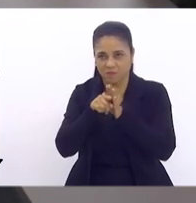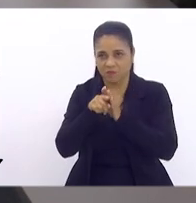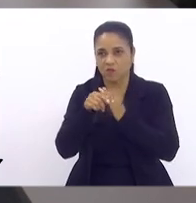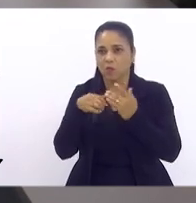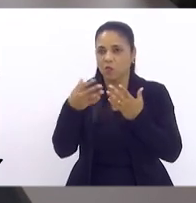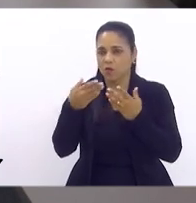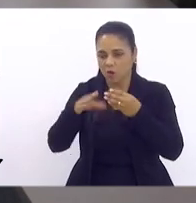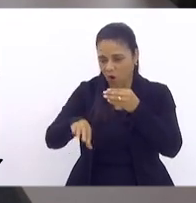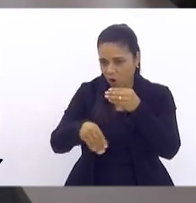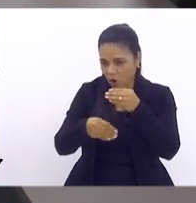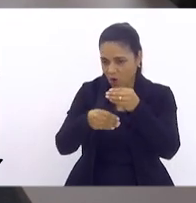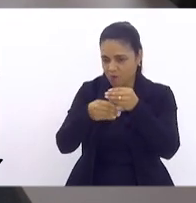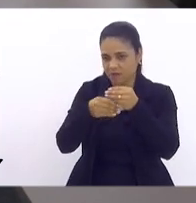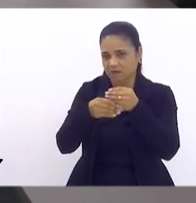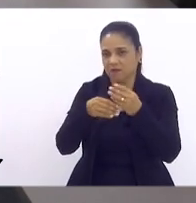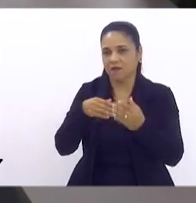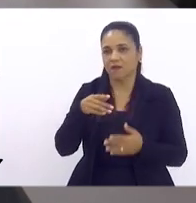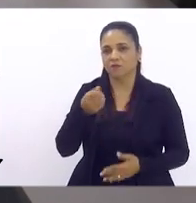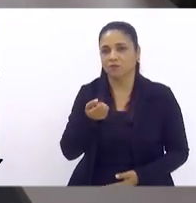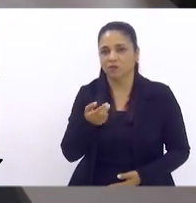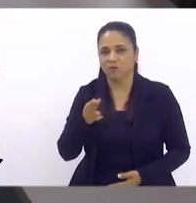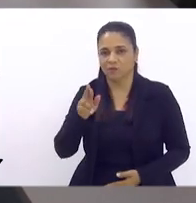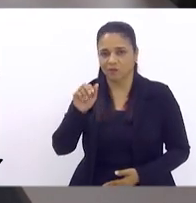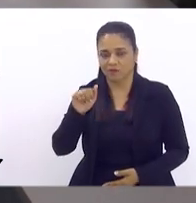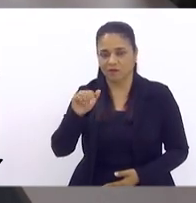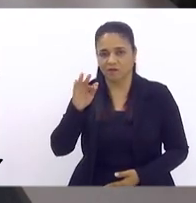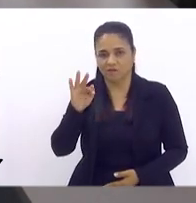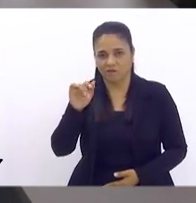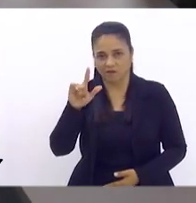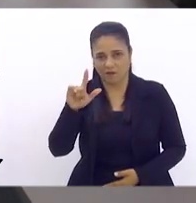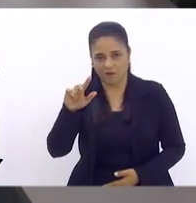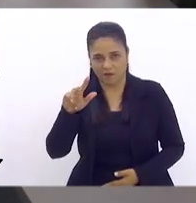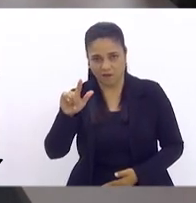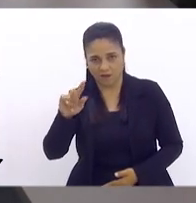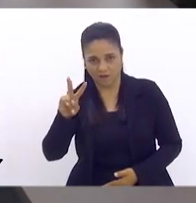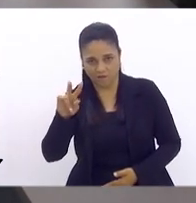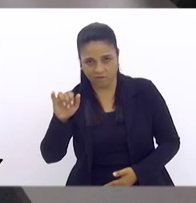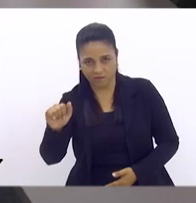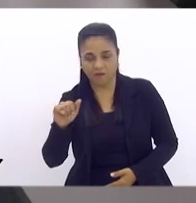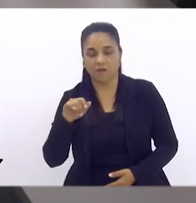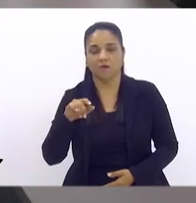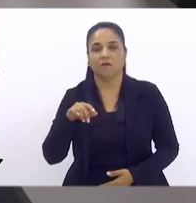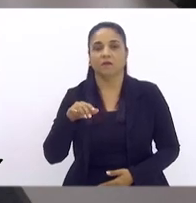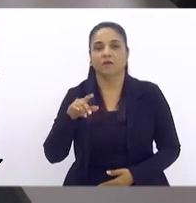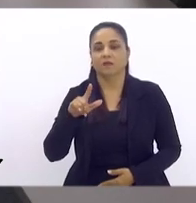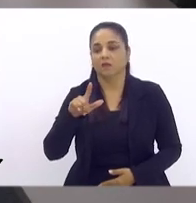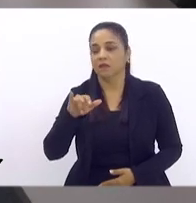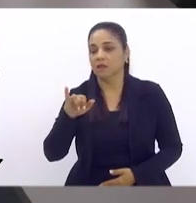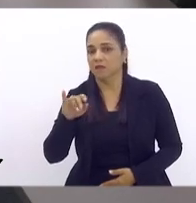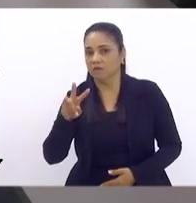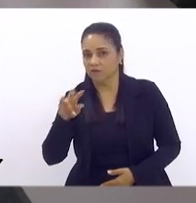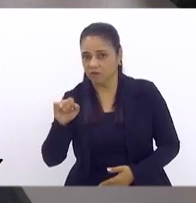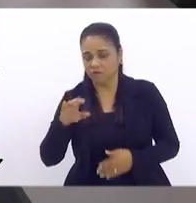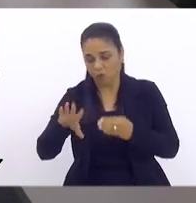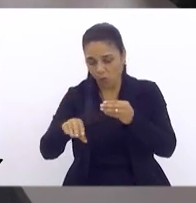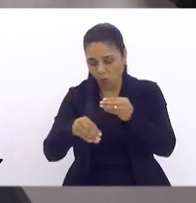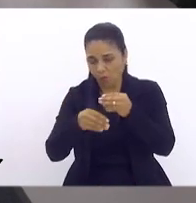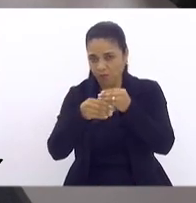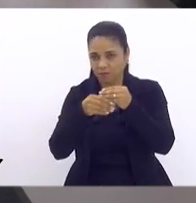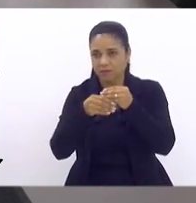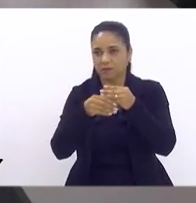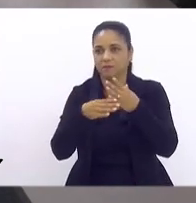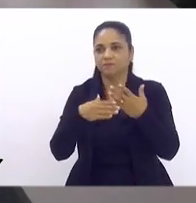ponderação Dra Flávia E aí também Lívia é eu Obrigada Deputado Luiz Paulo